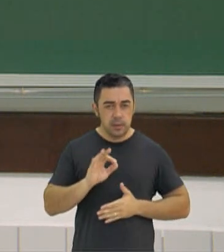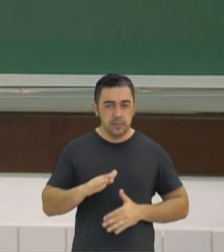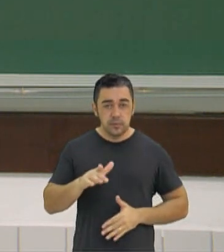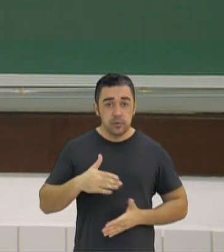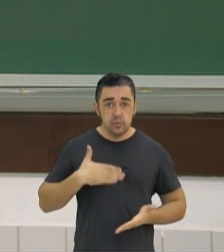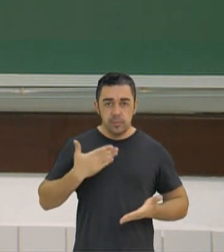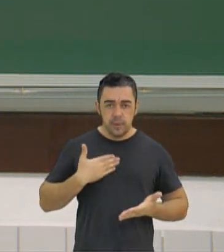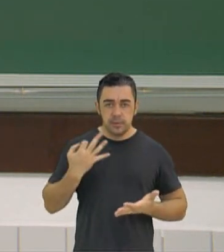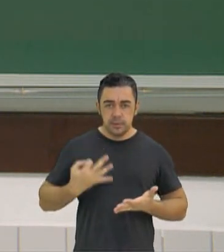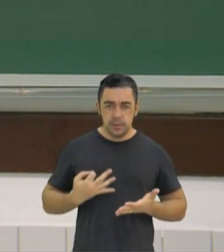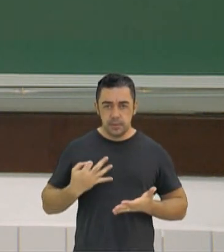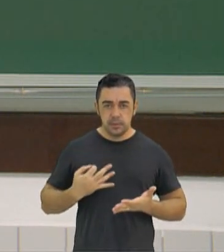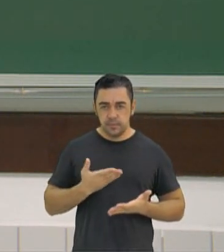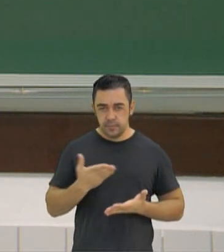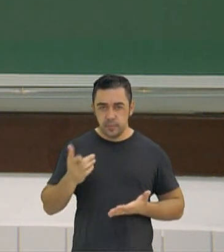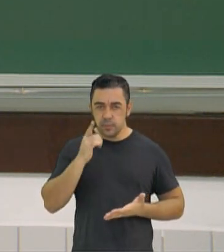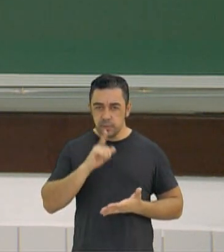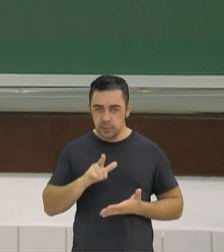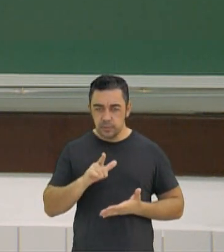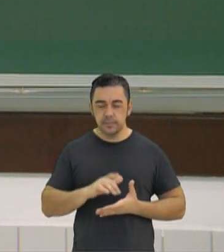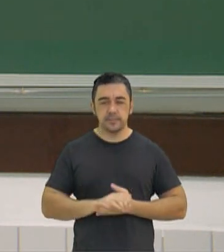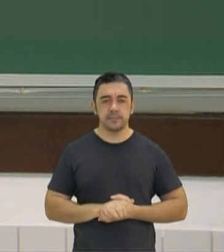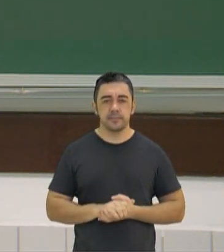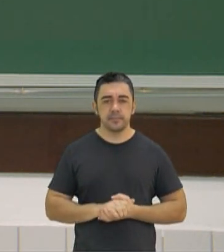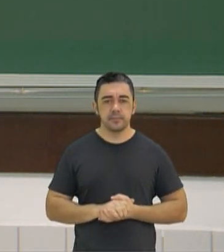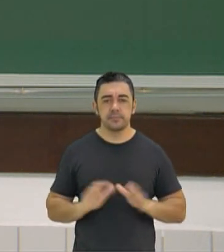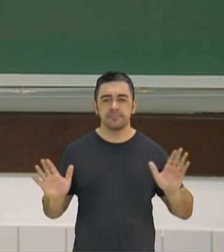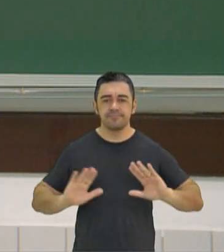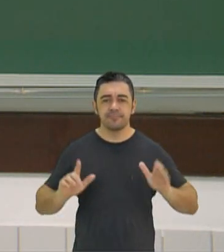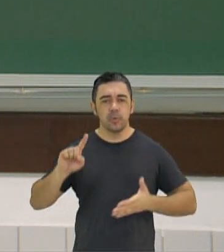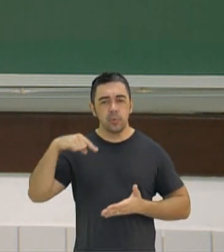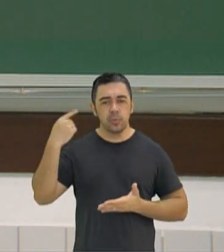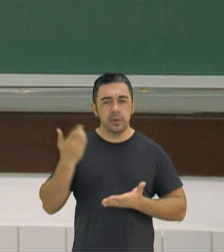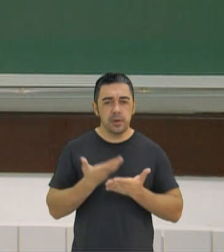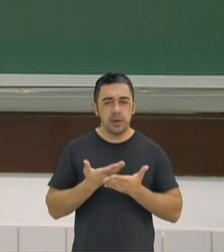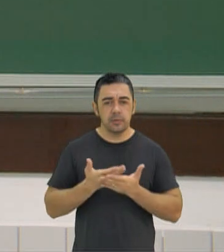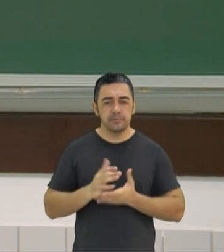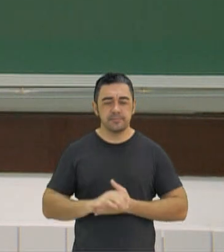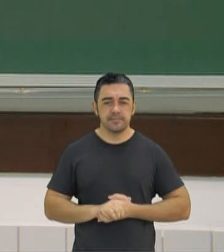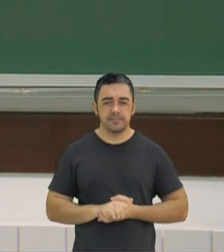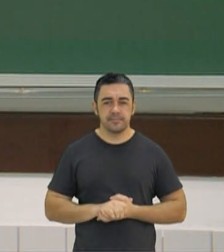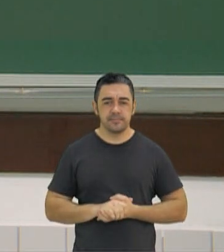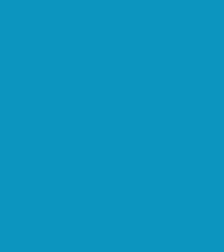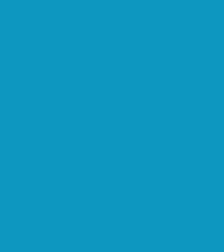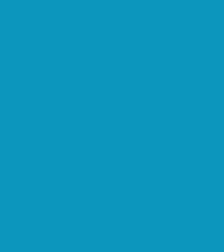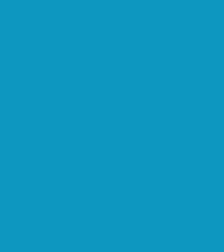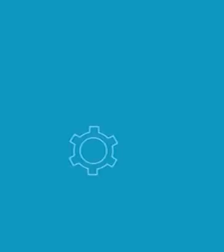com certeza vocês chegarão ao seu objetivo. Até um próximo encontro, até mais!